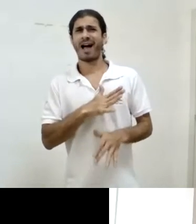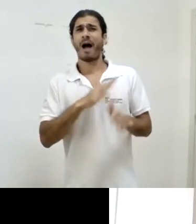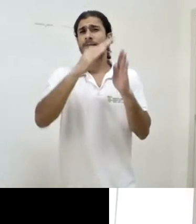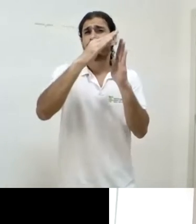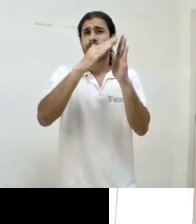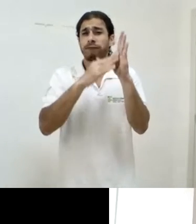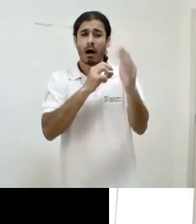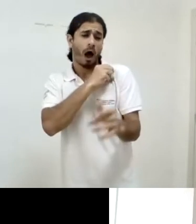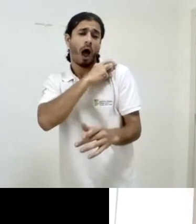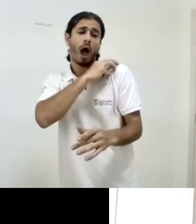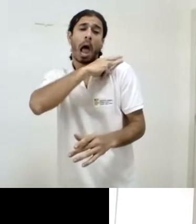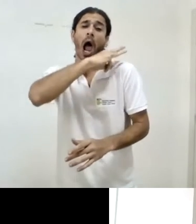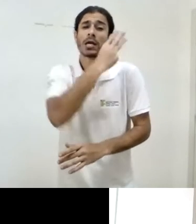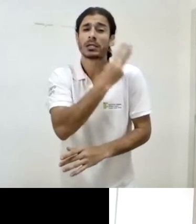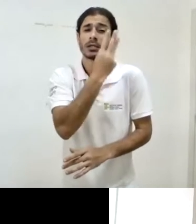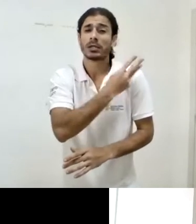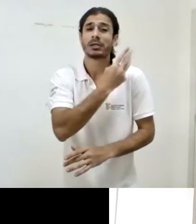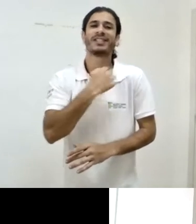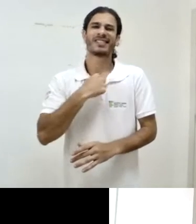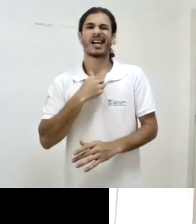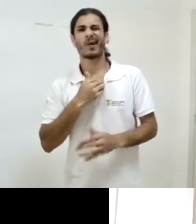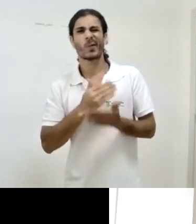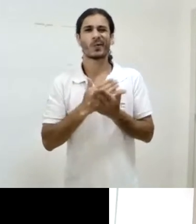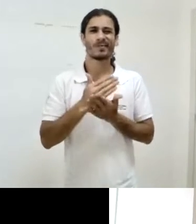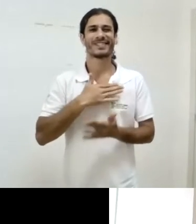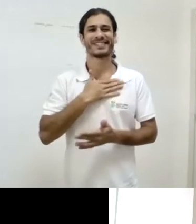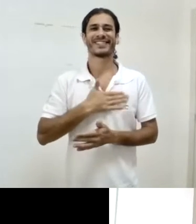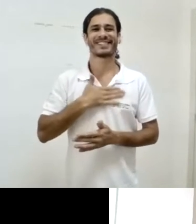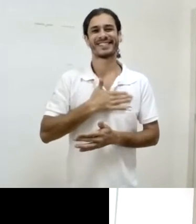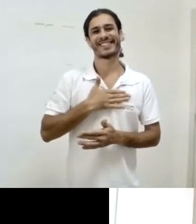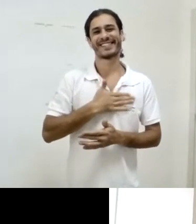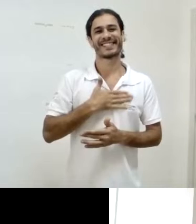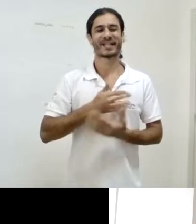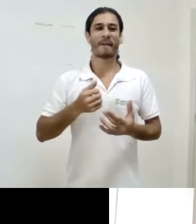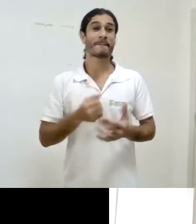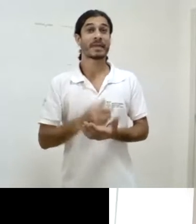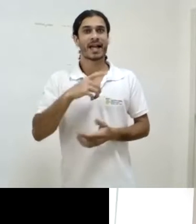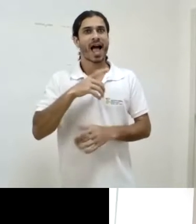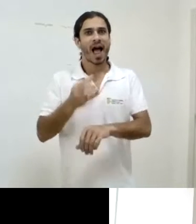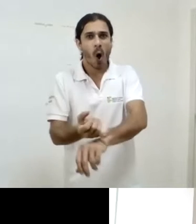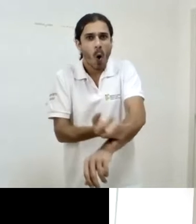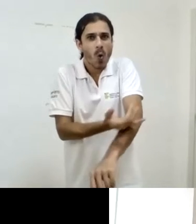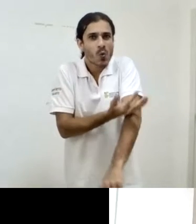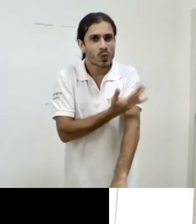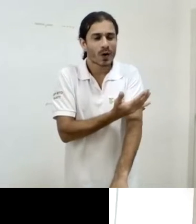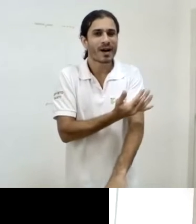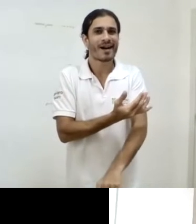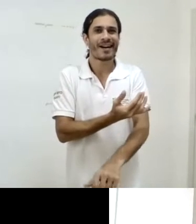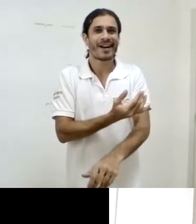Terminar com um poema, né, um poema que traz tanta semelhança do que acabou de ser falado, né, que a gente consegue